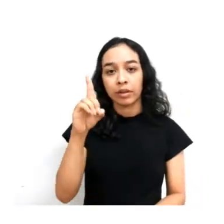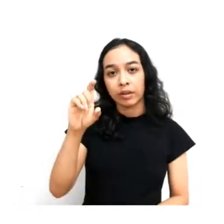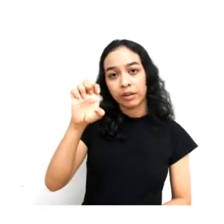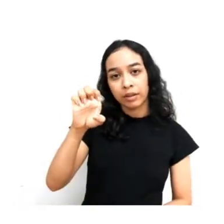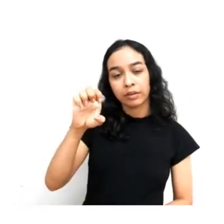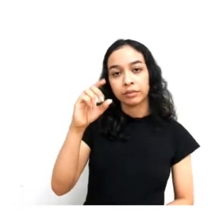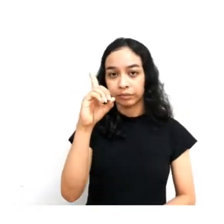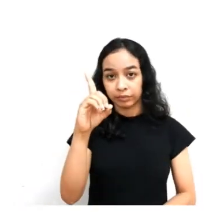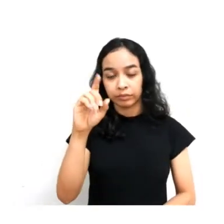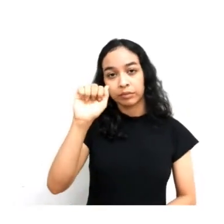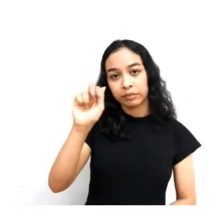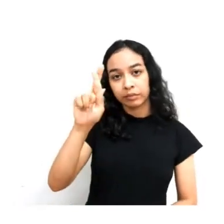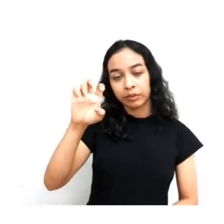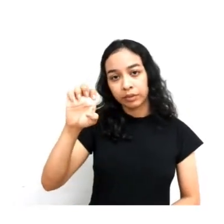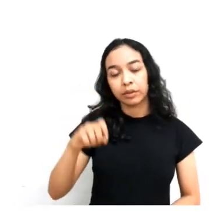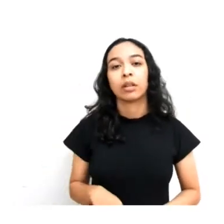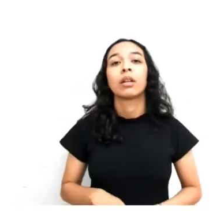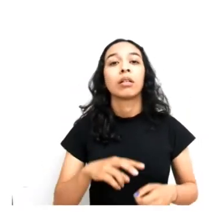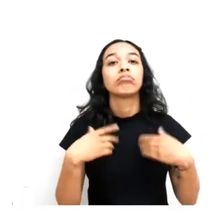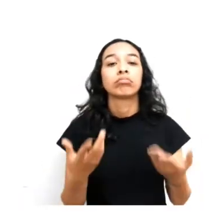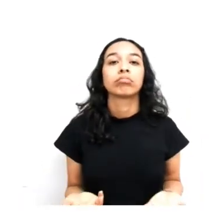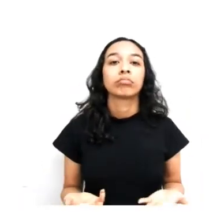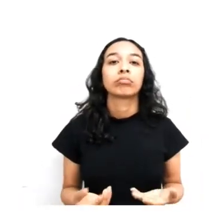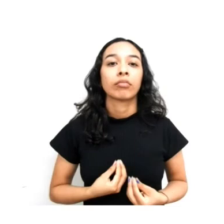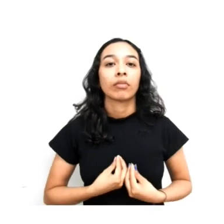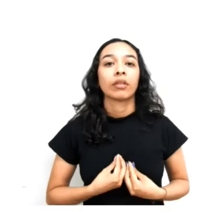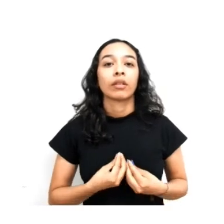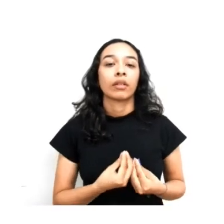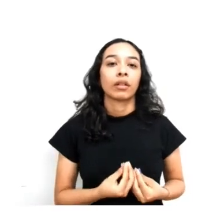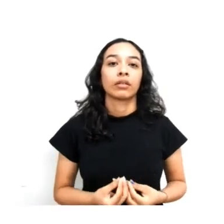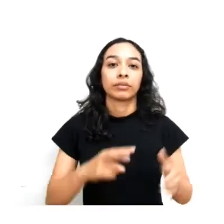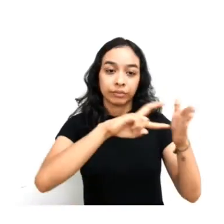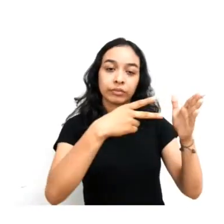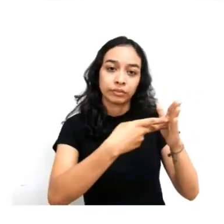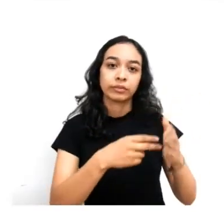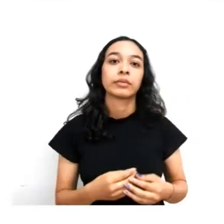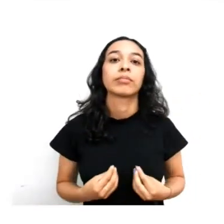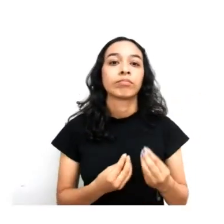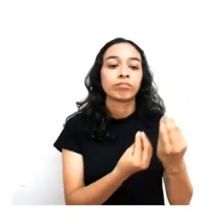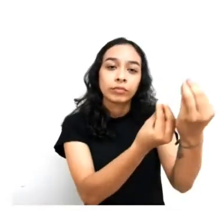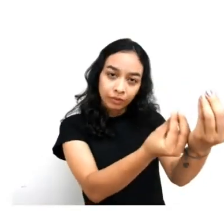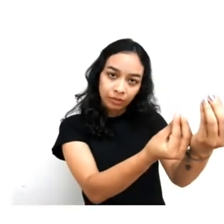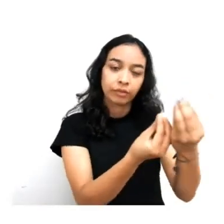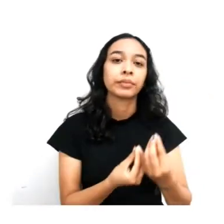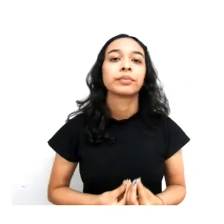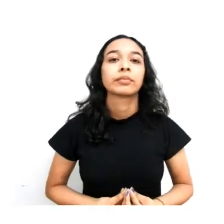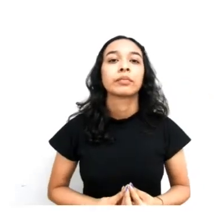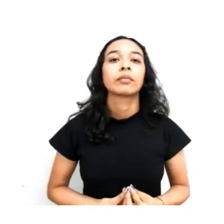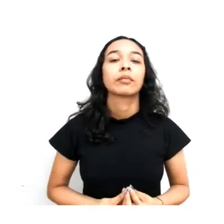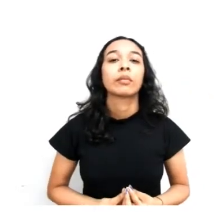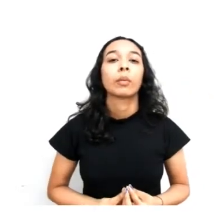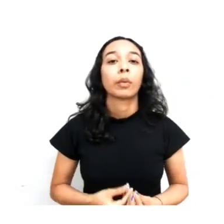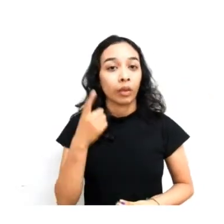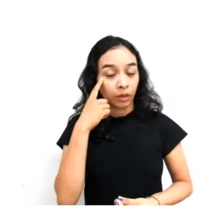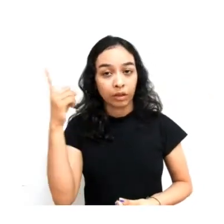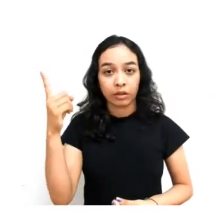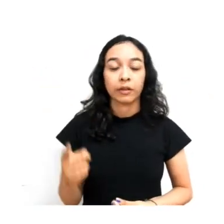do objeto indireto. Exemplos. Discipulae uila